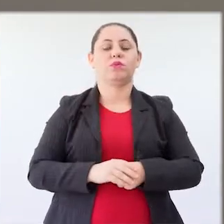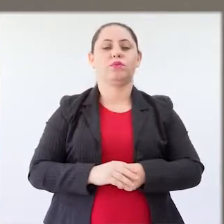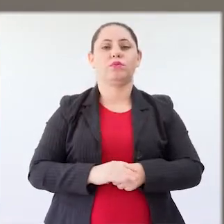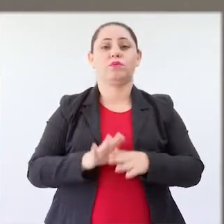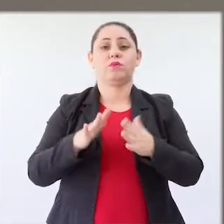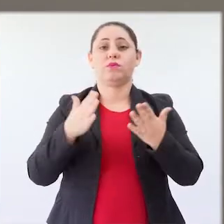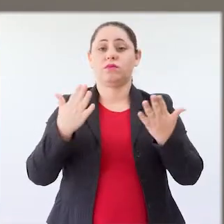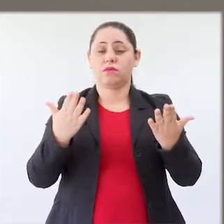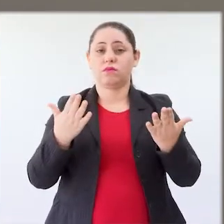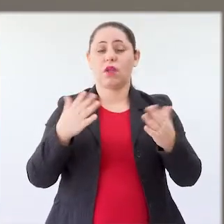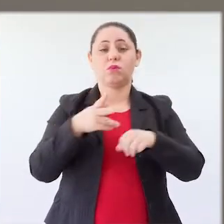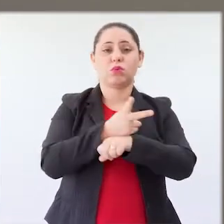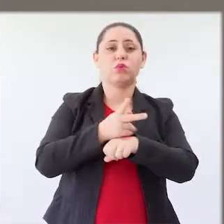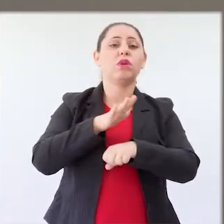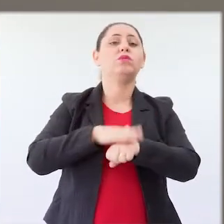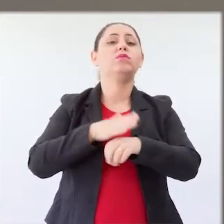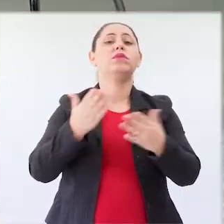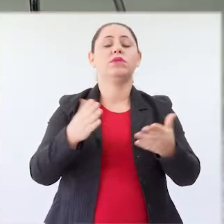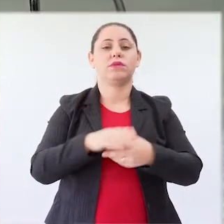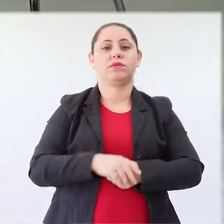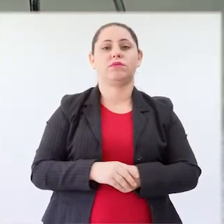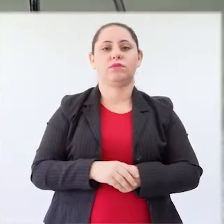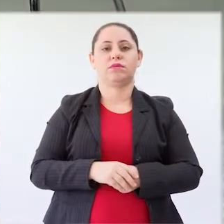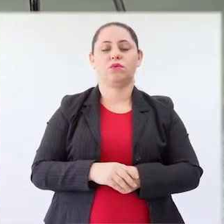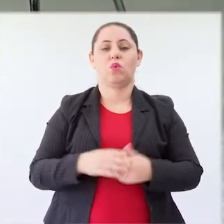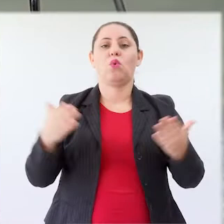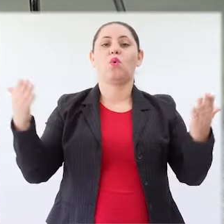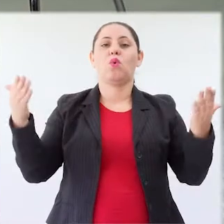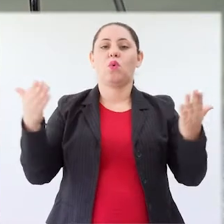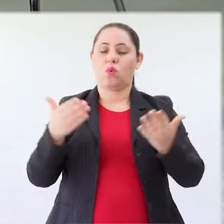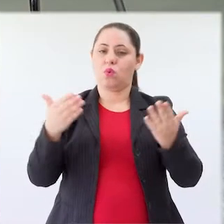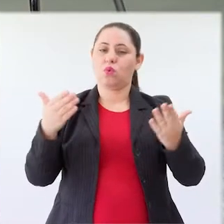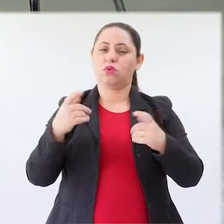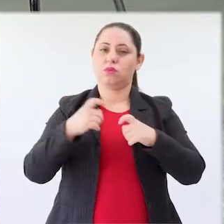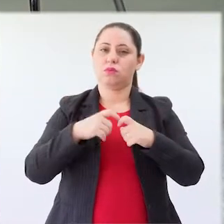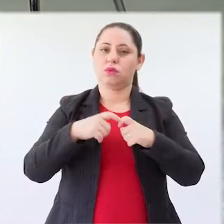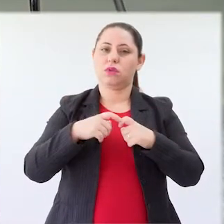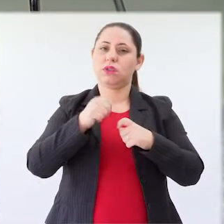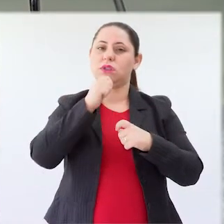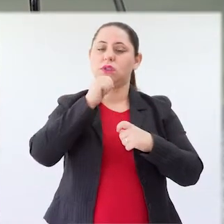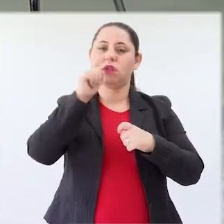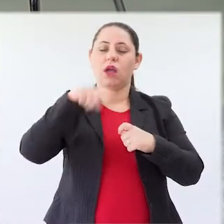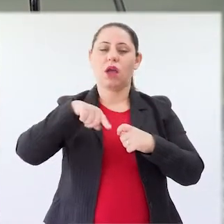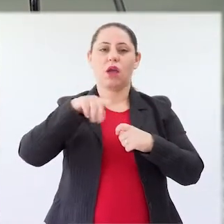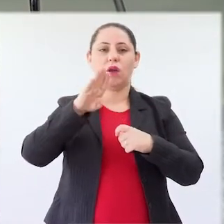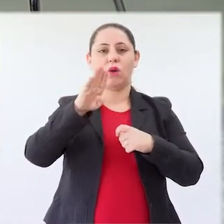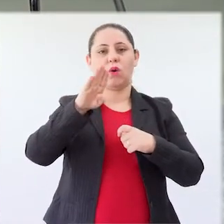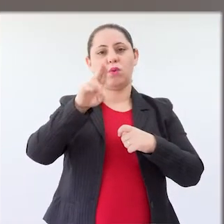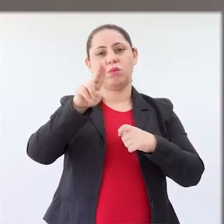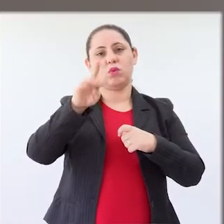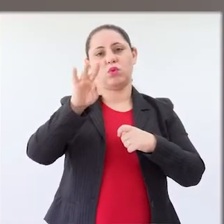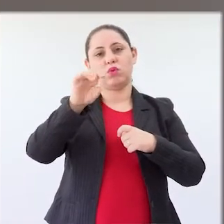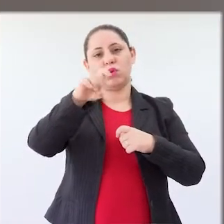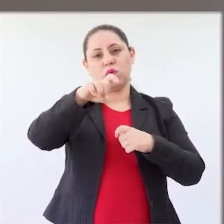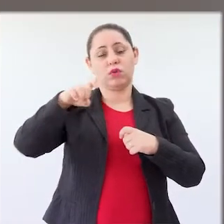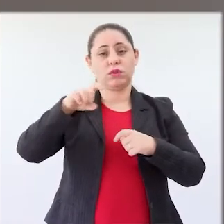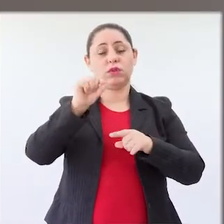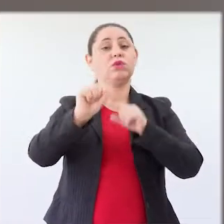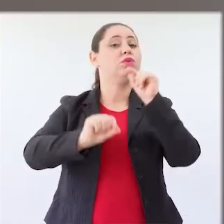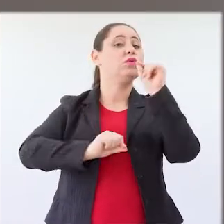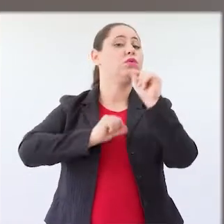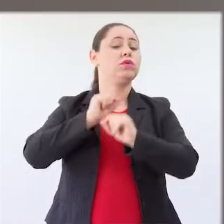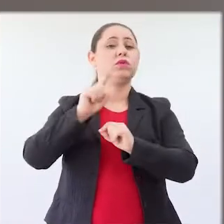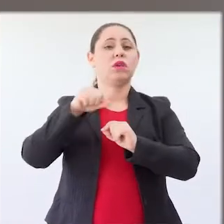mais procurados? Hoje, no consultório, ainda o carro-chefe é a toxina botulínica. Tá? A